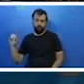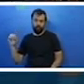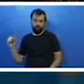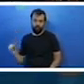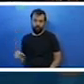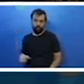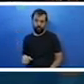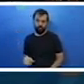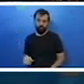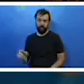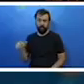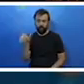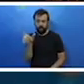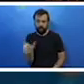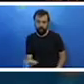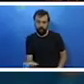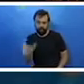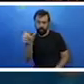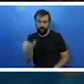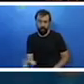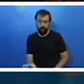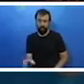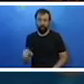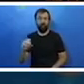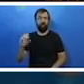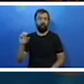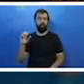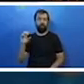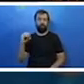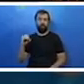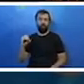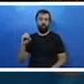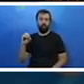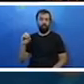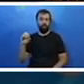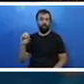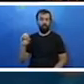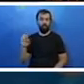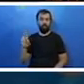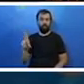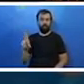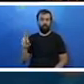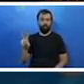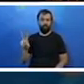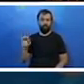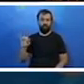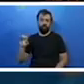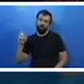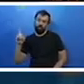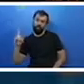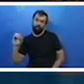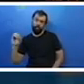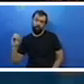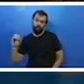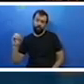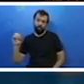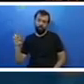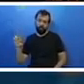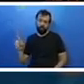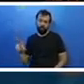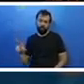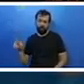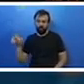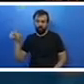tínhamos também essa figura curiosa, que ela cuidava da costa brasileira, tá? Olha lá, eles